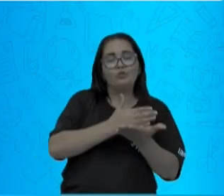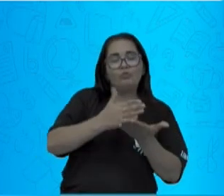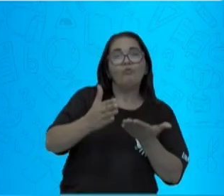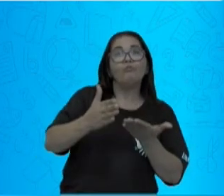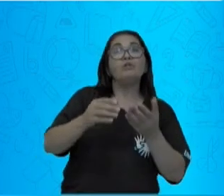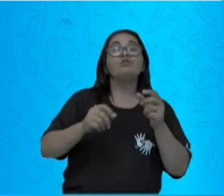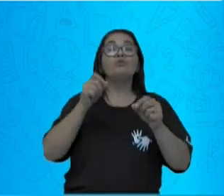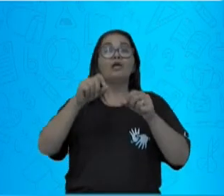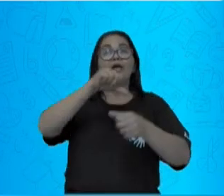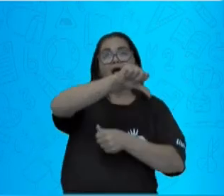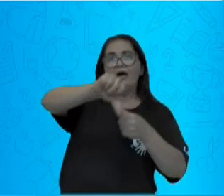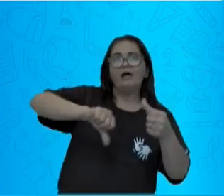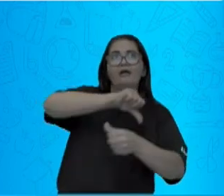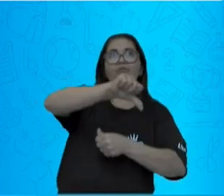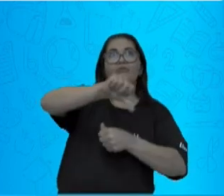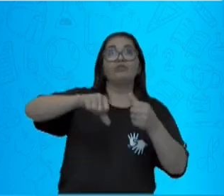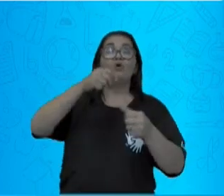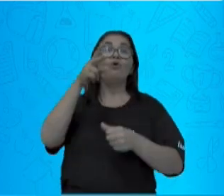a